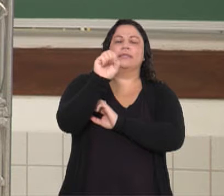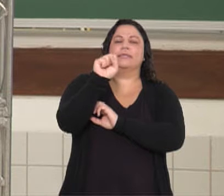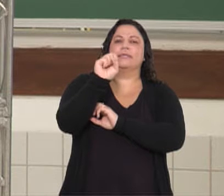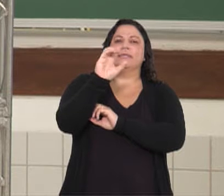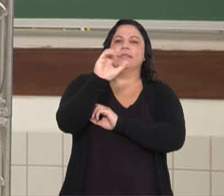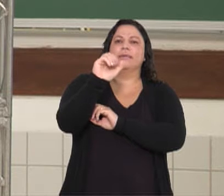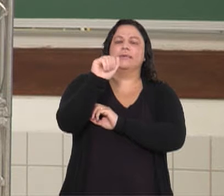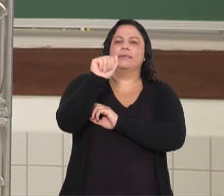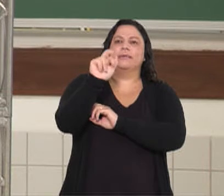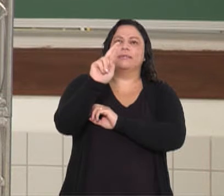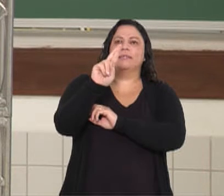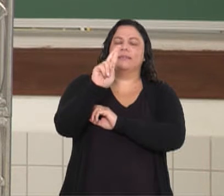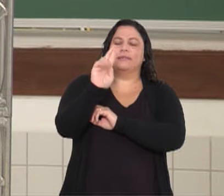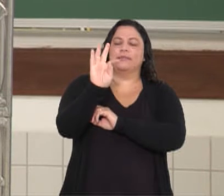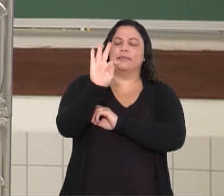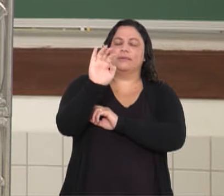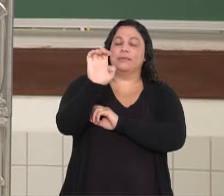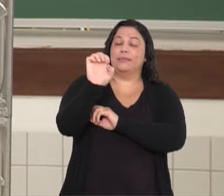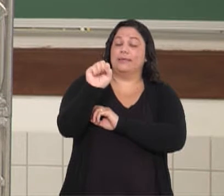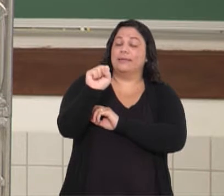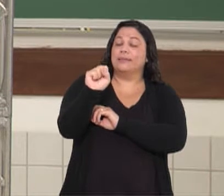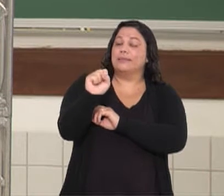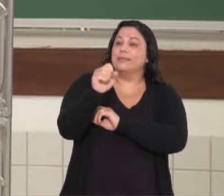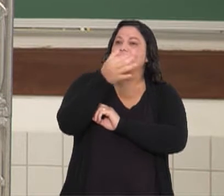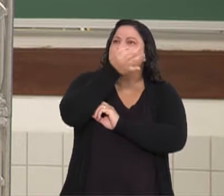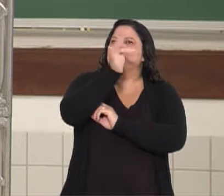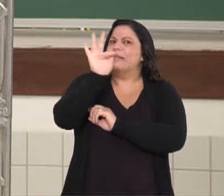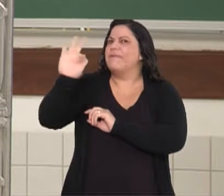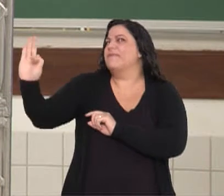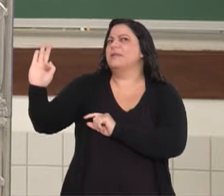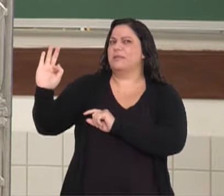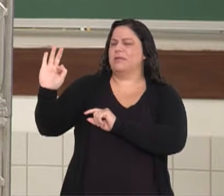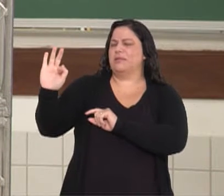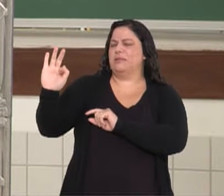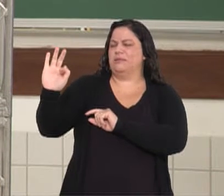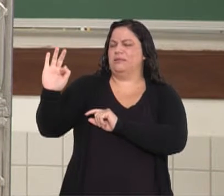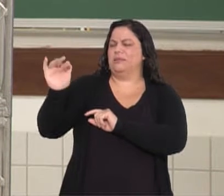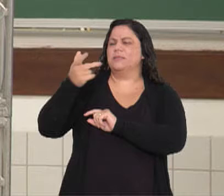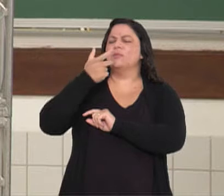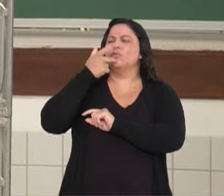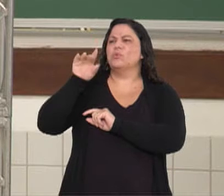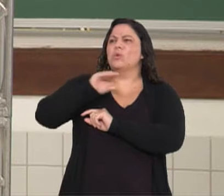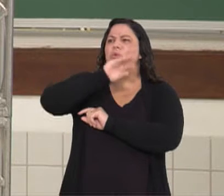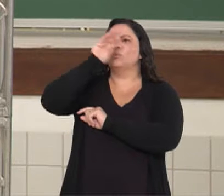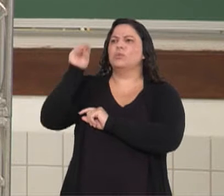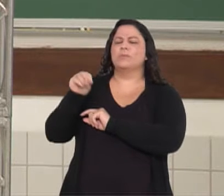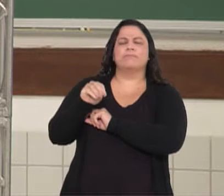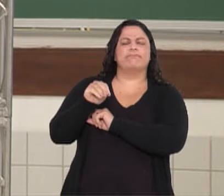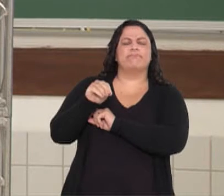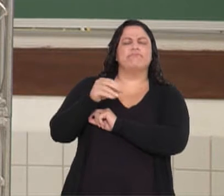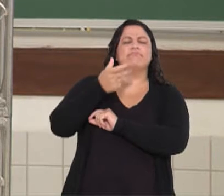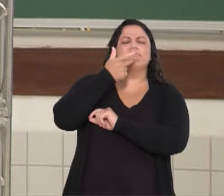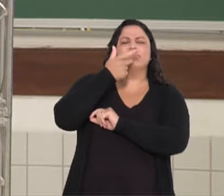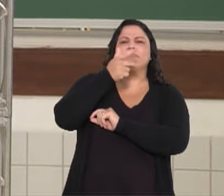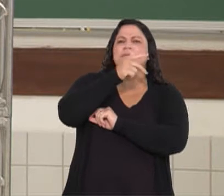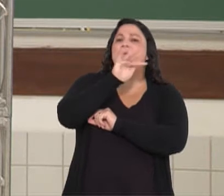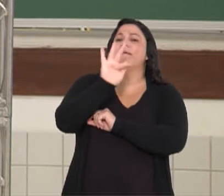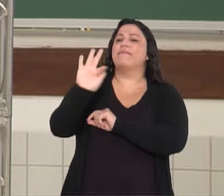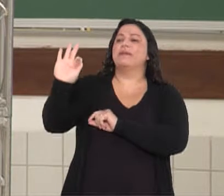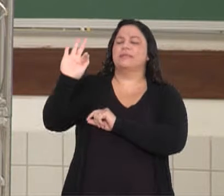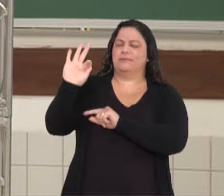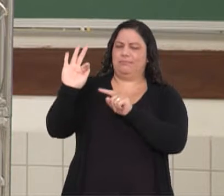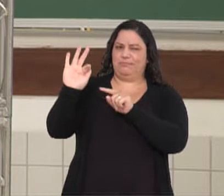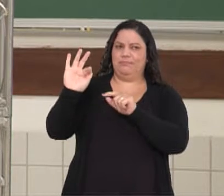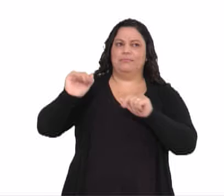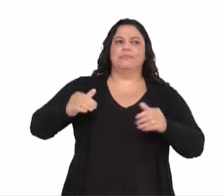S aqui, um S no final, tá? É francês, se eu não me engano, seriam Descartes. Acredito que sim. Mas, de qualquer forma, vamos em